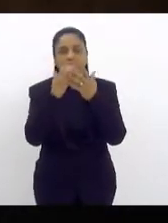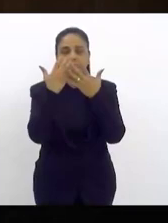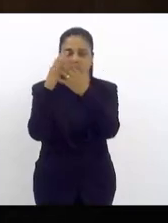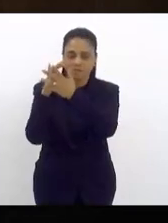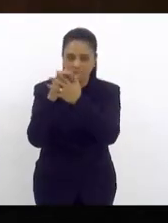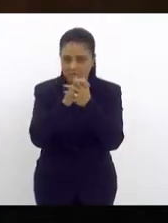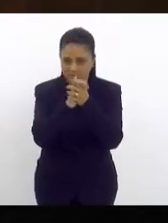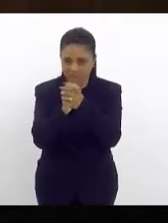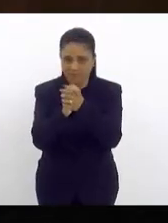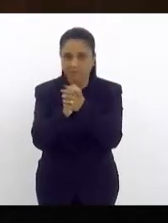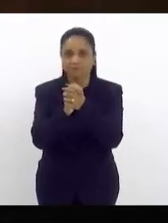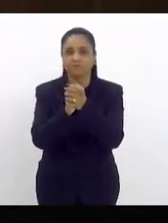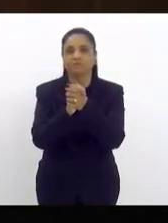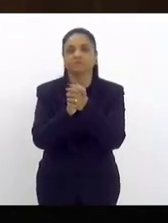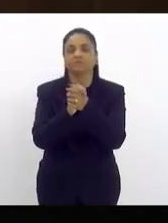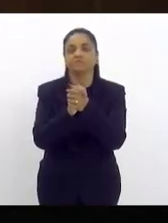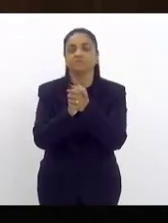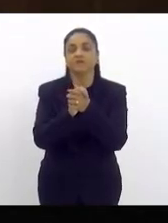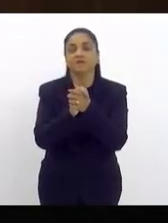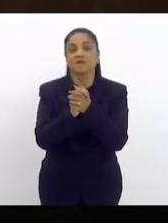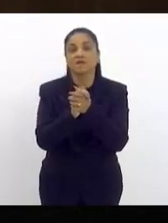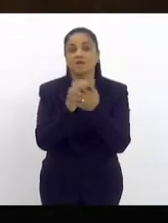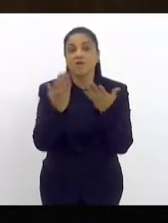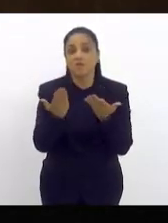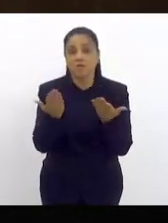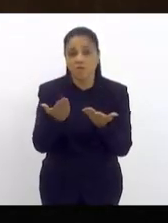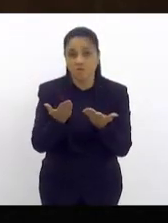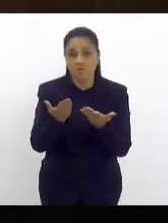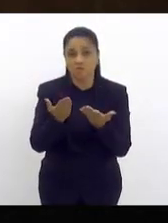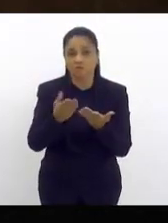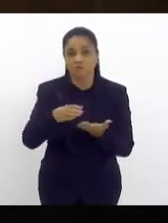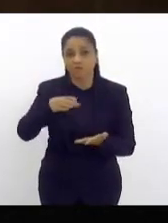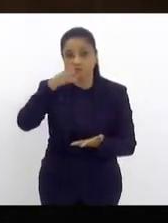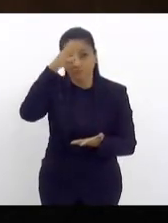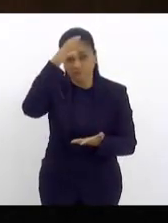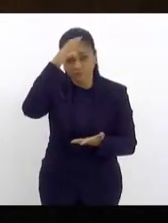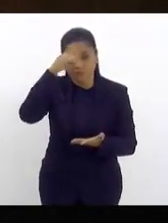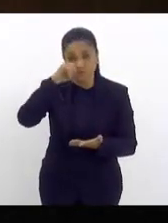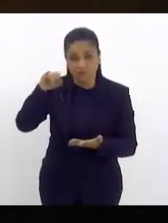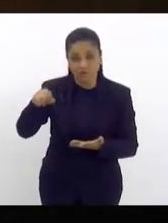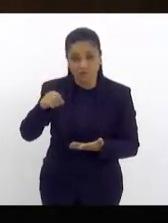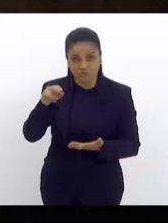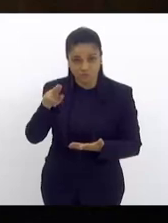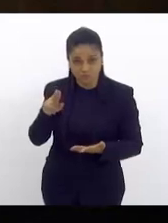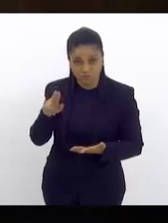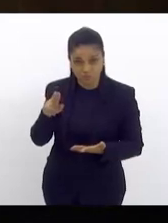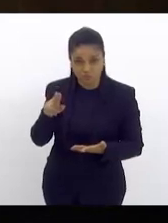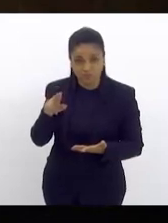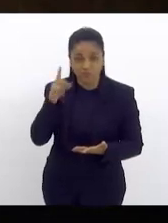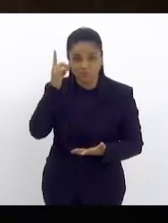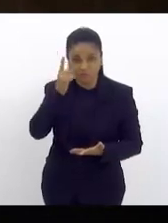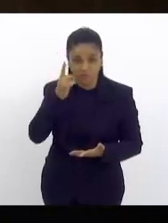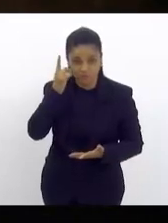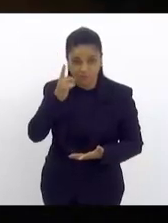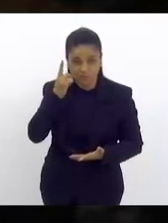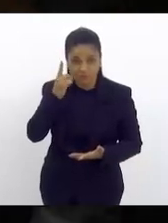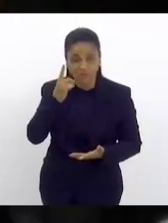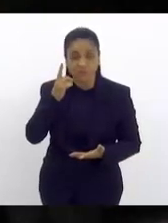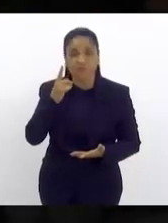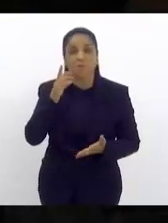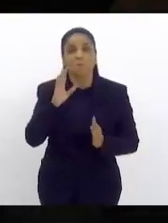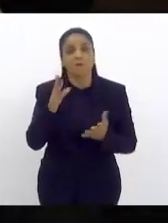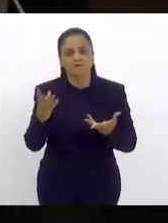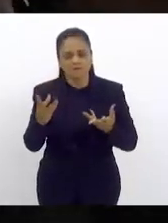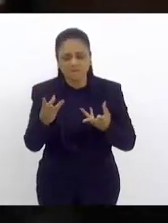apenas a grandiosidade que se materializa na proposição apresentada pela nobilíssima deputada tia Ju mas também